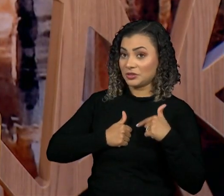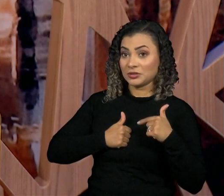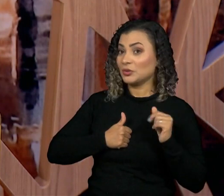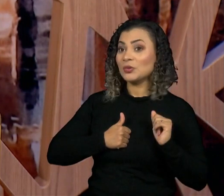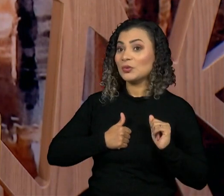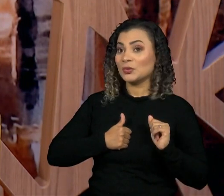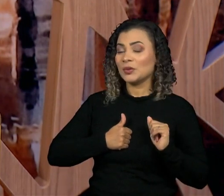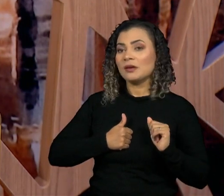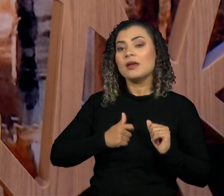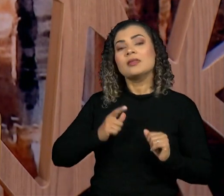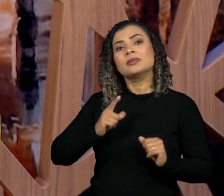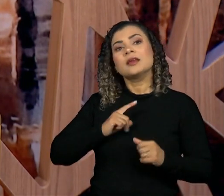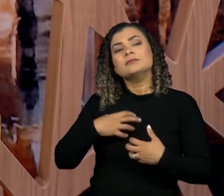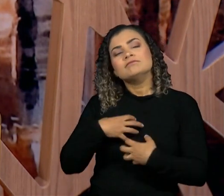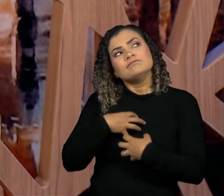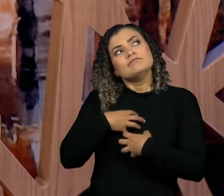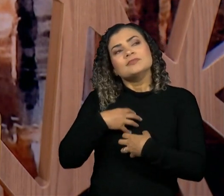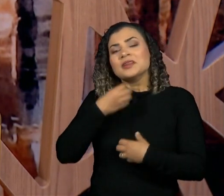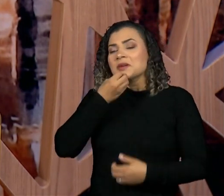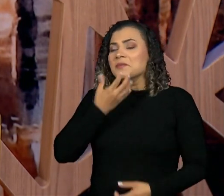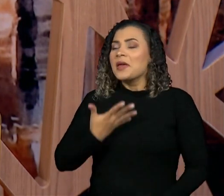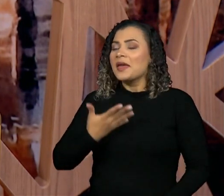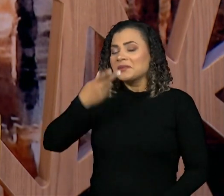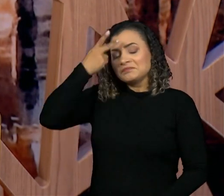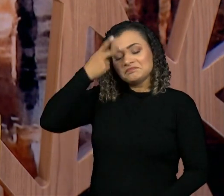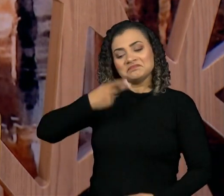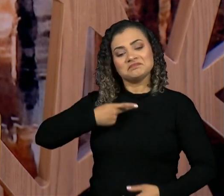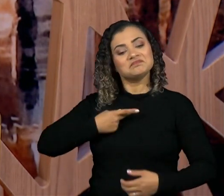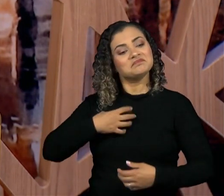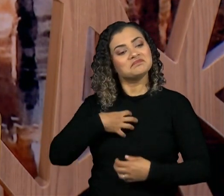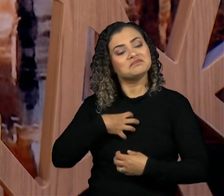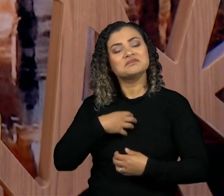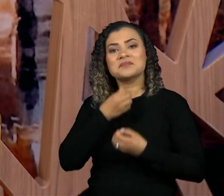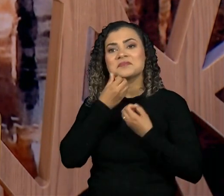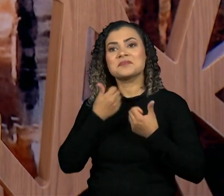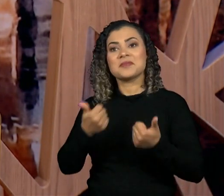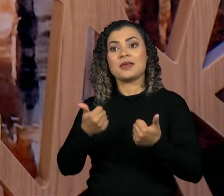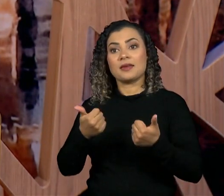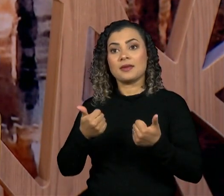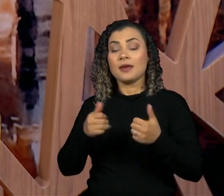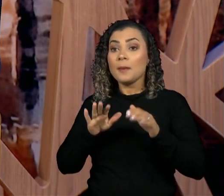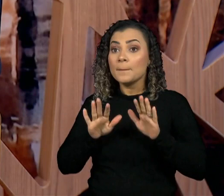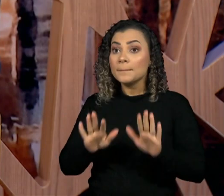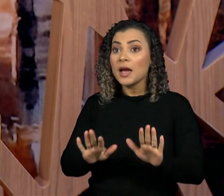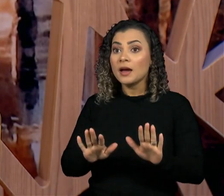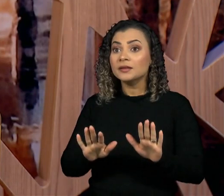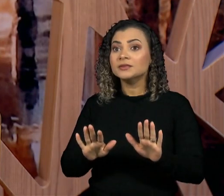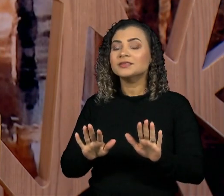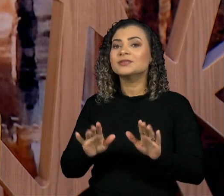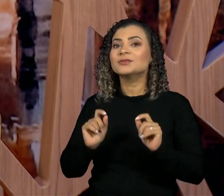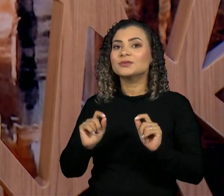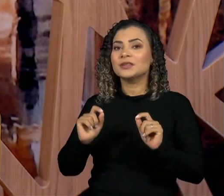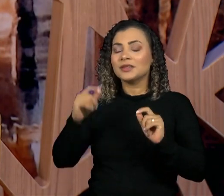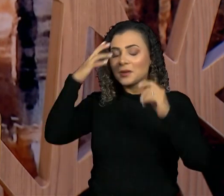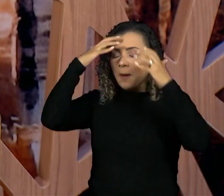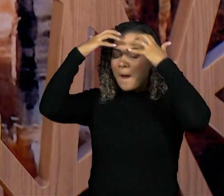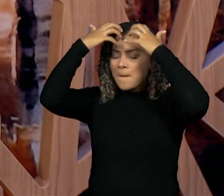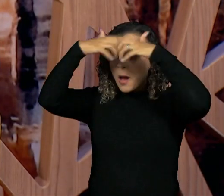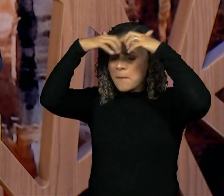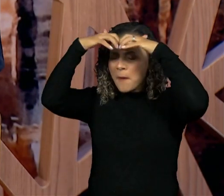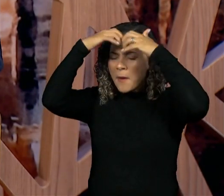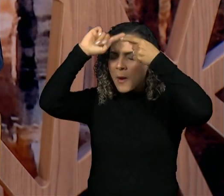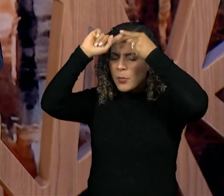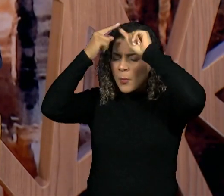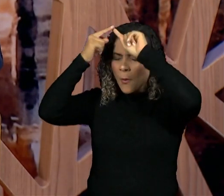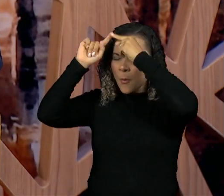de nos sentirmos bem com a gente pode pensar que toda essa reação de neurotransmissores que